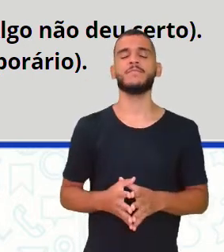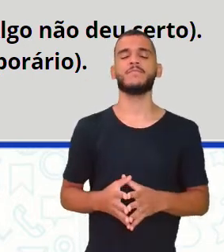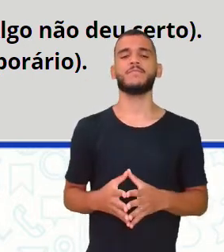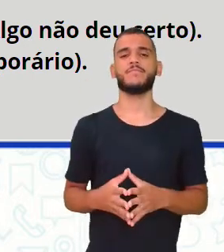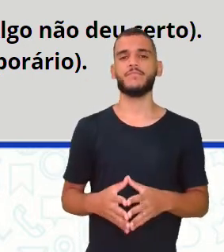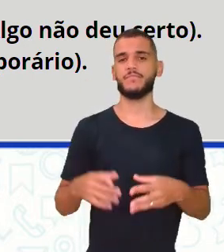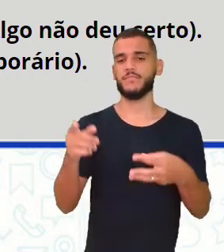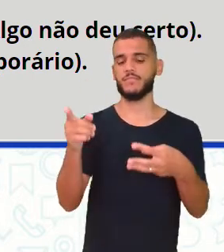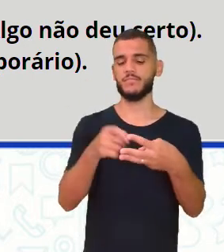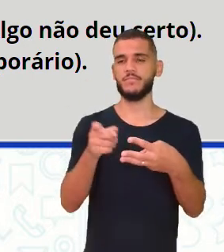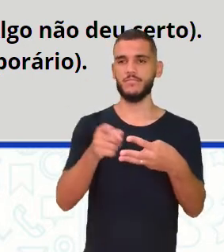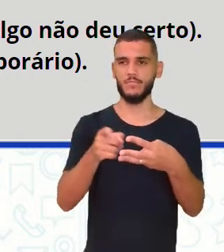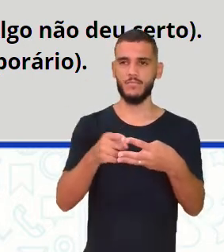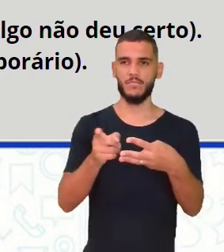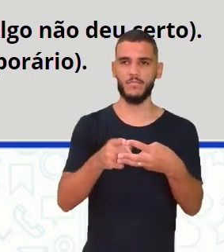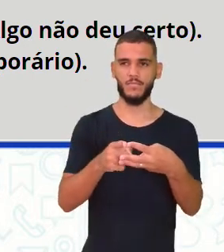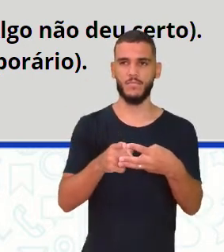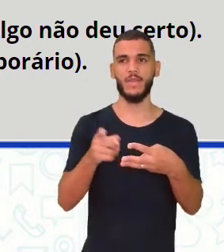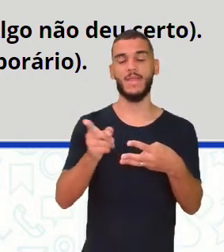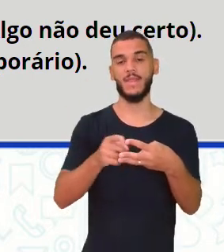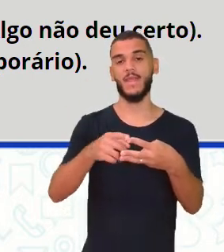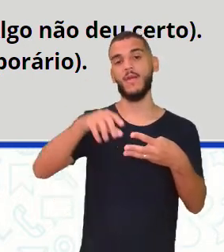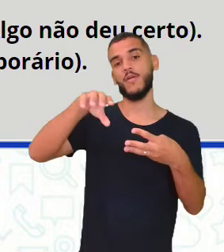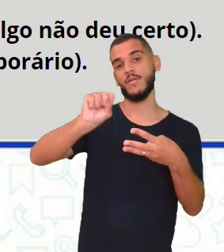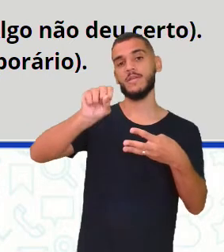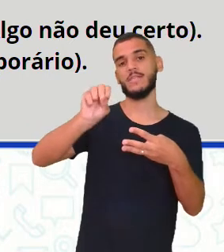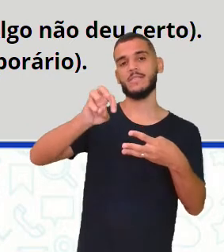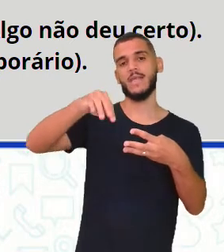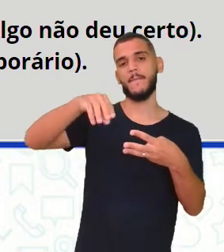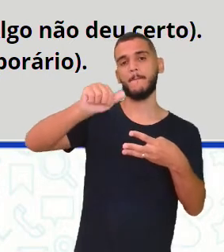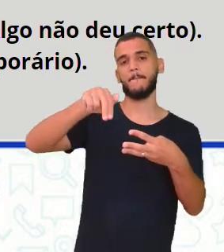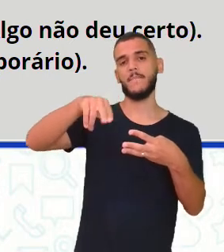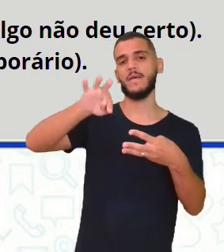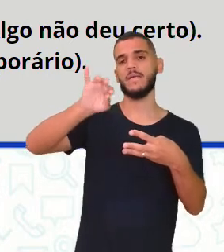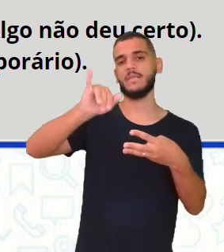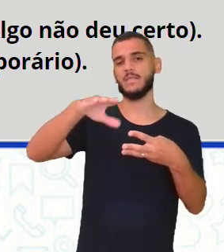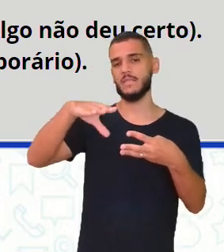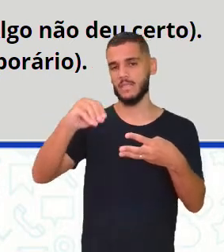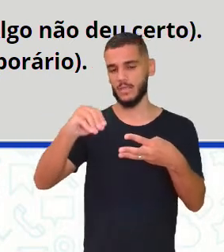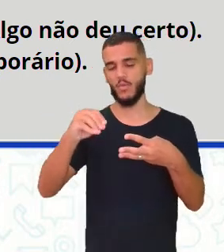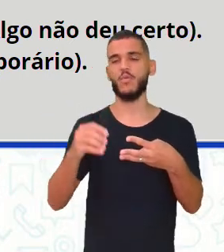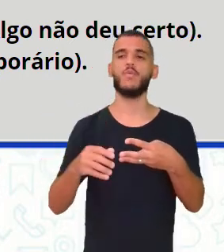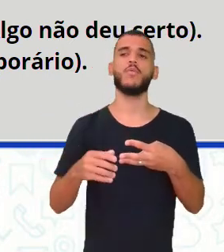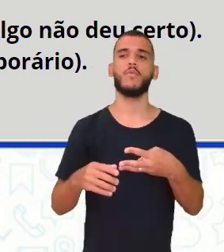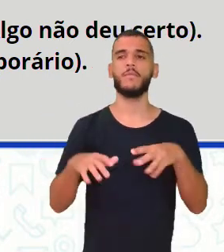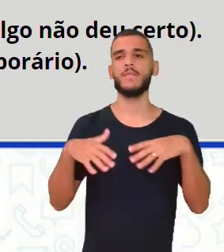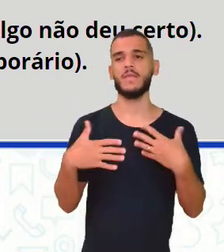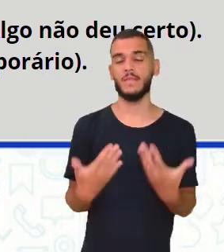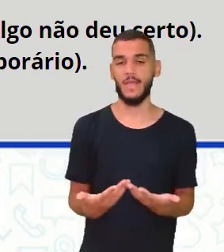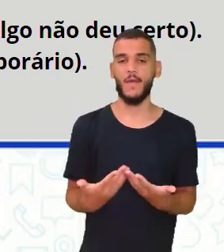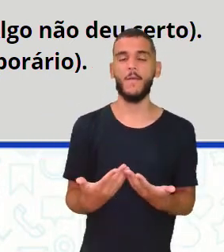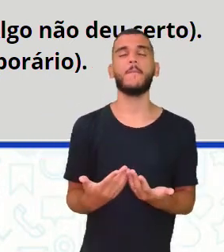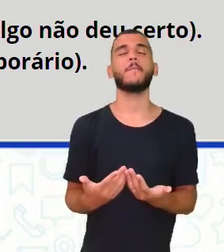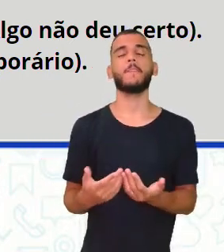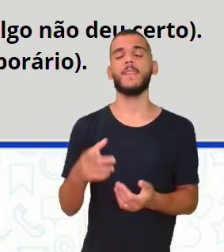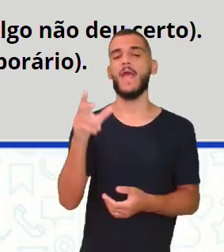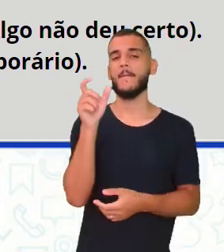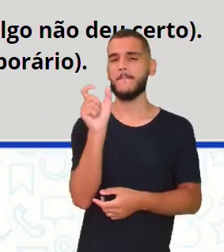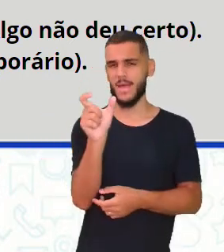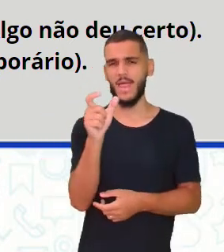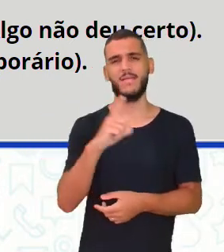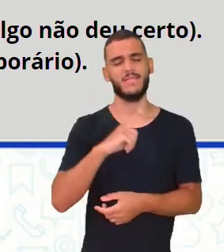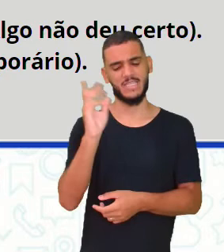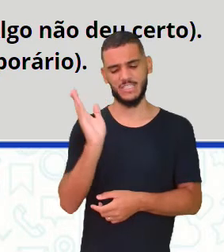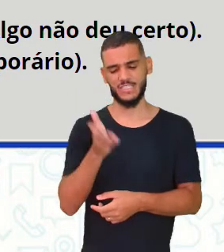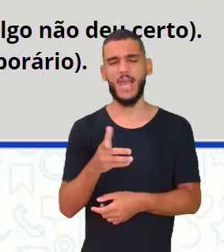temos o neologismo semântico, não é? A palavra já existe, mas ganha outra conotação, um